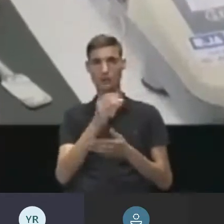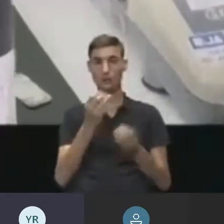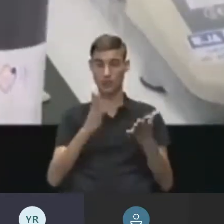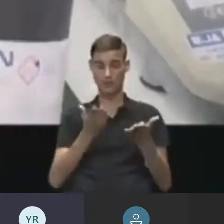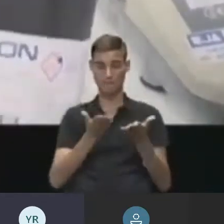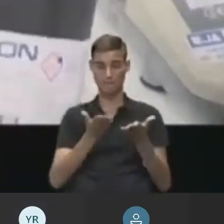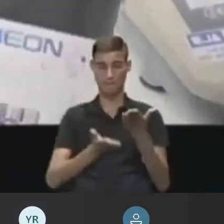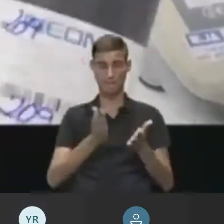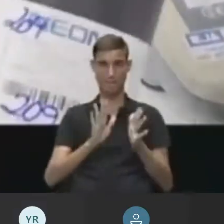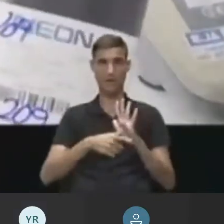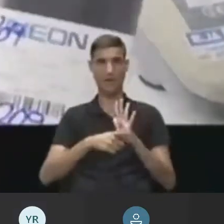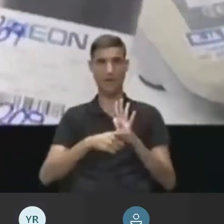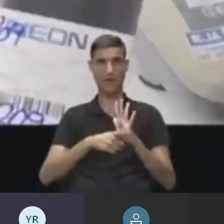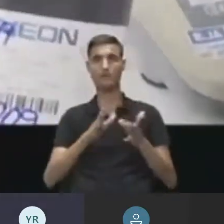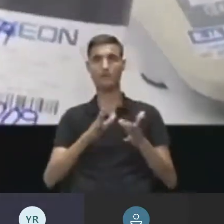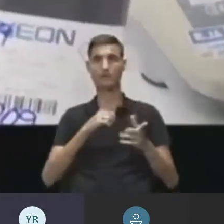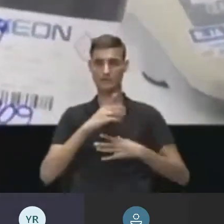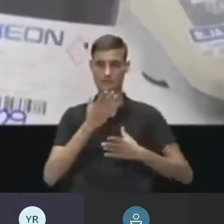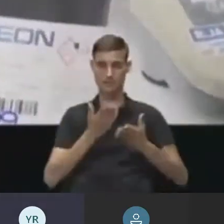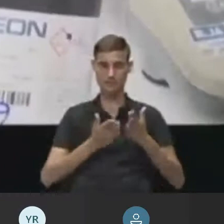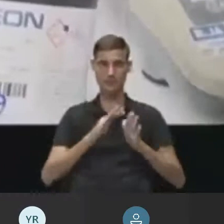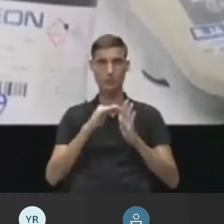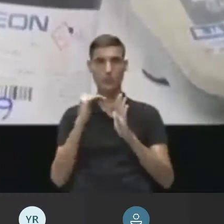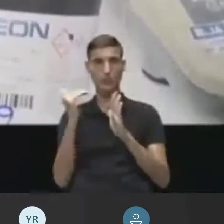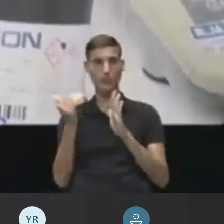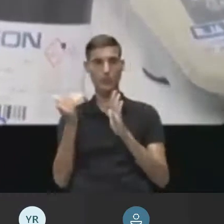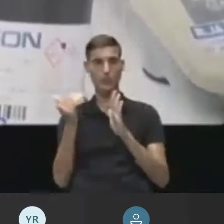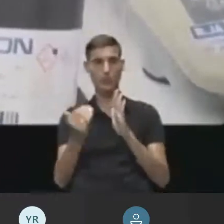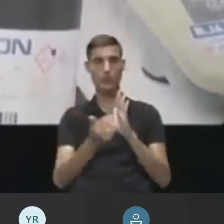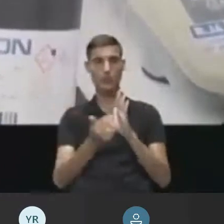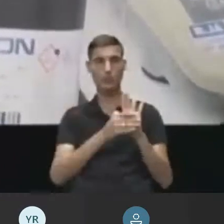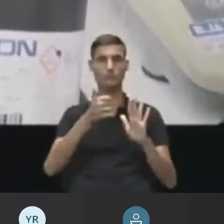bem pouco, bem pouco mesmo.